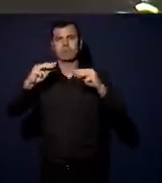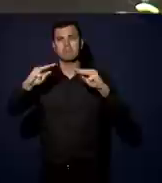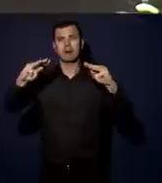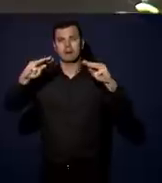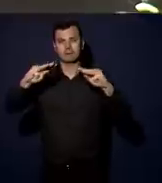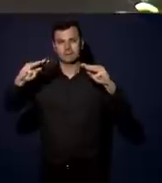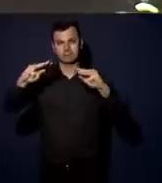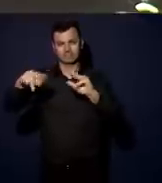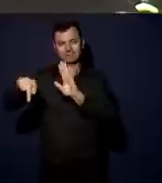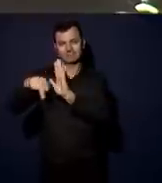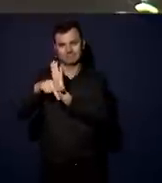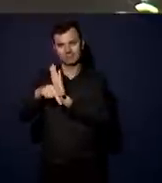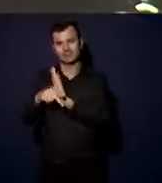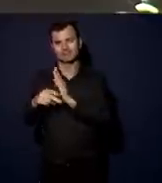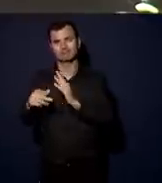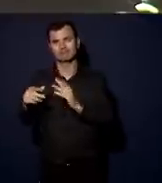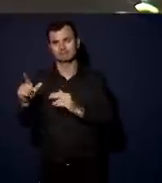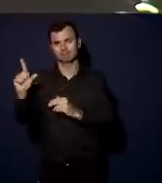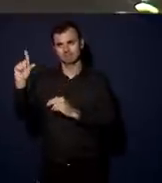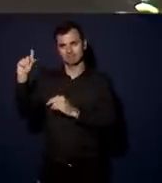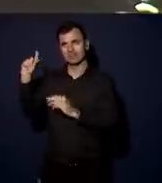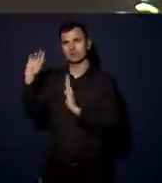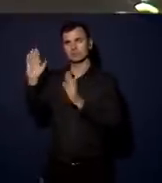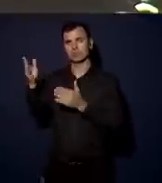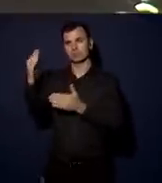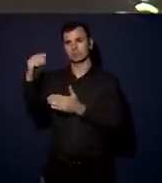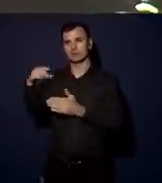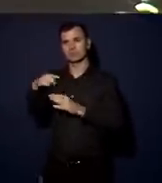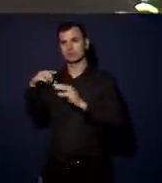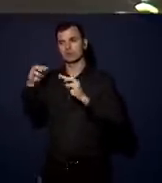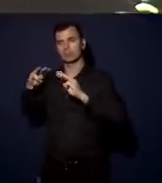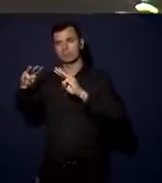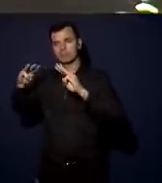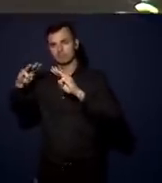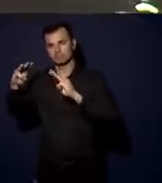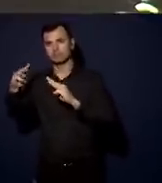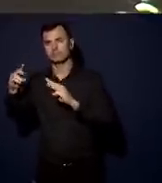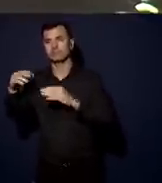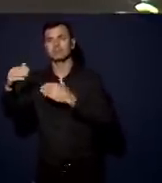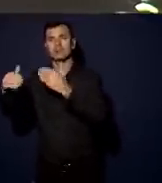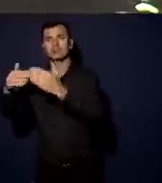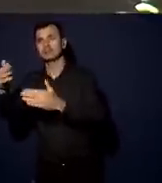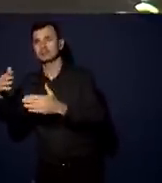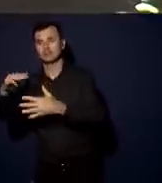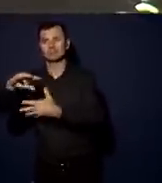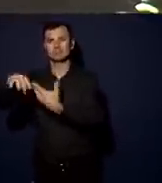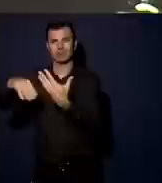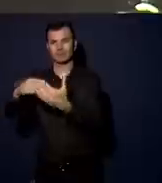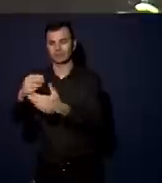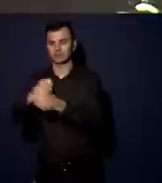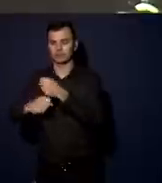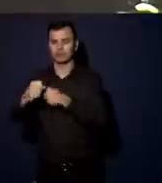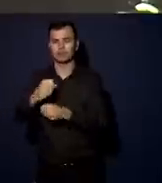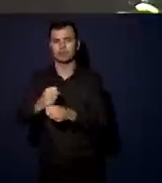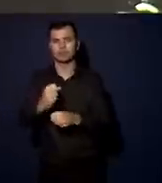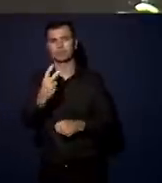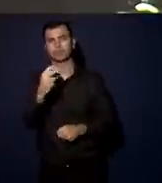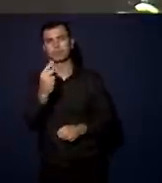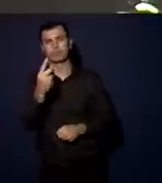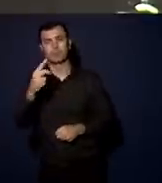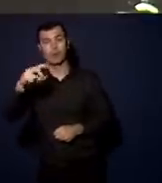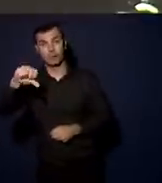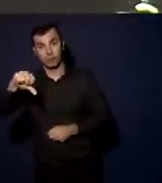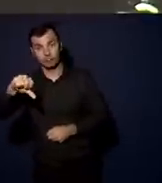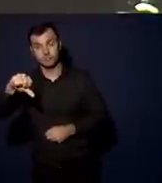acho que assim a via já foi o fornecedora de marketiano no passado havia em algum momento desorganizou lá para trás 2019 e a gente